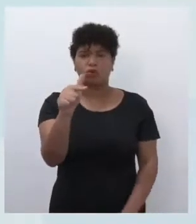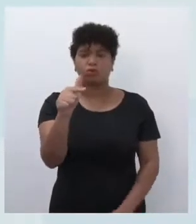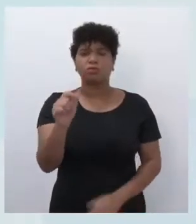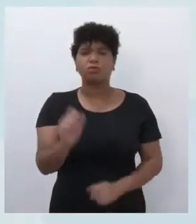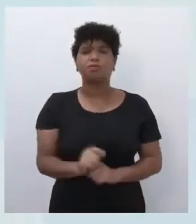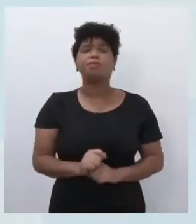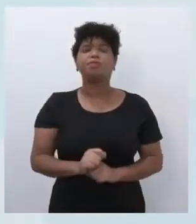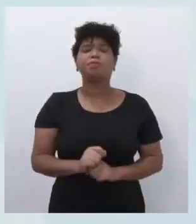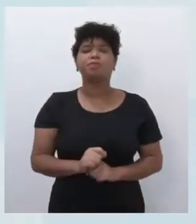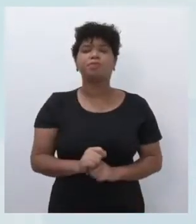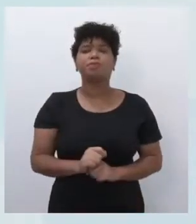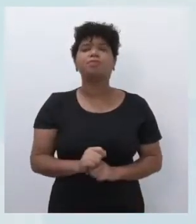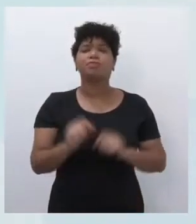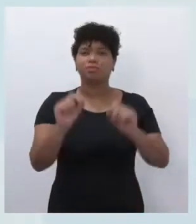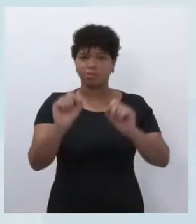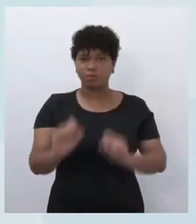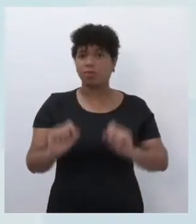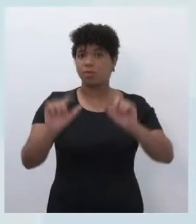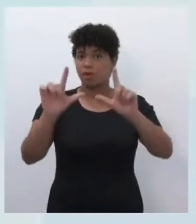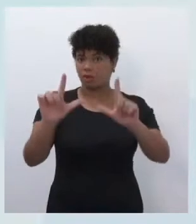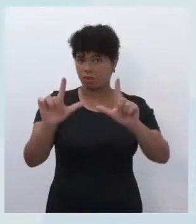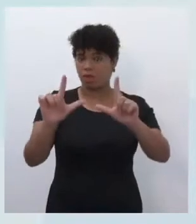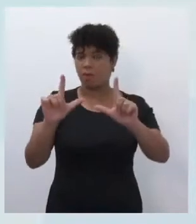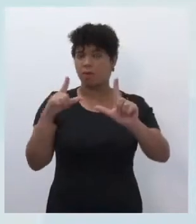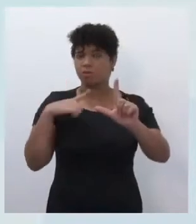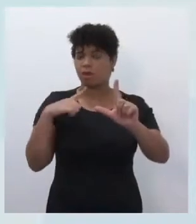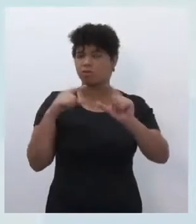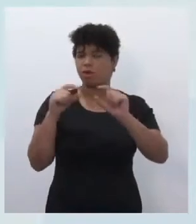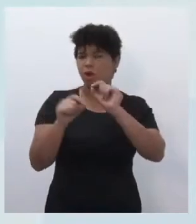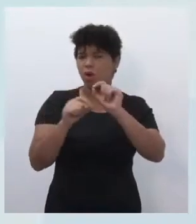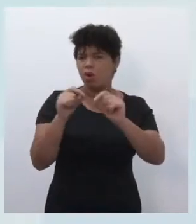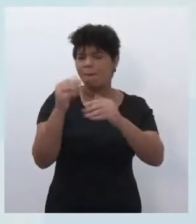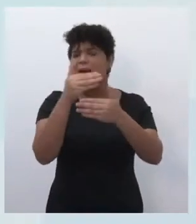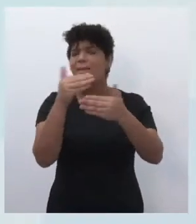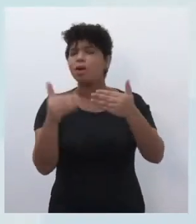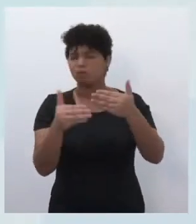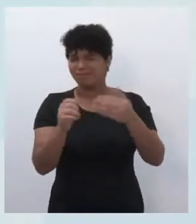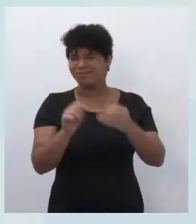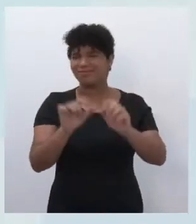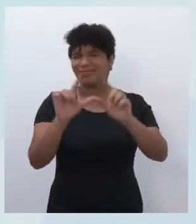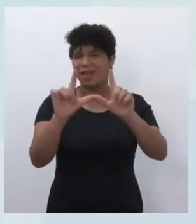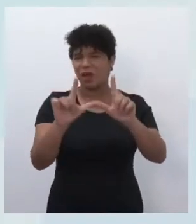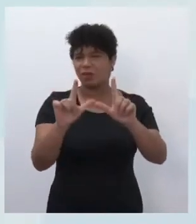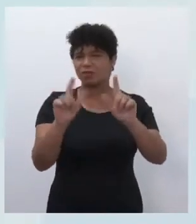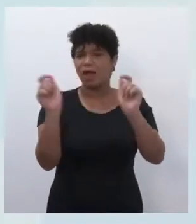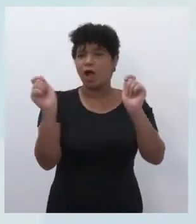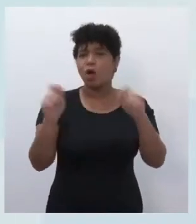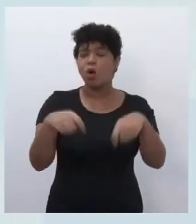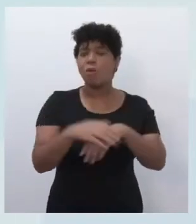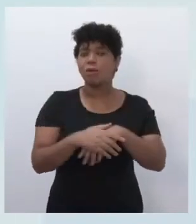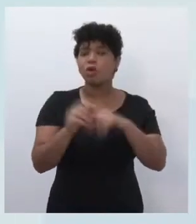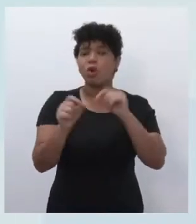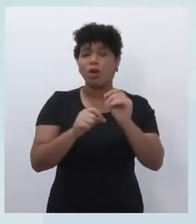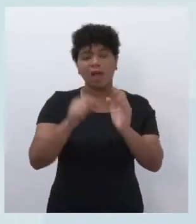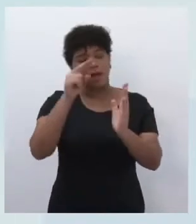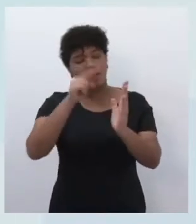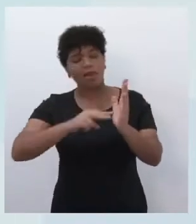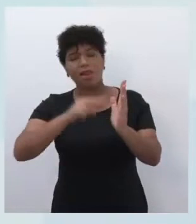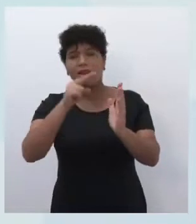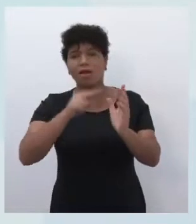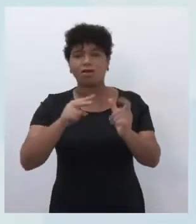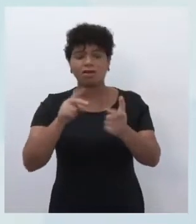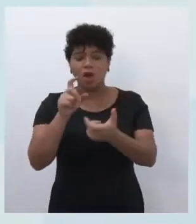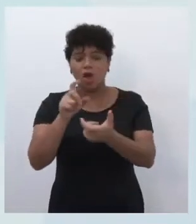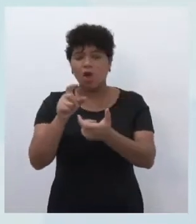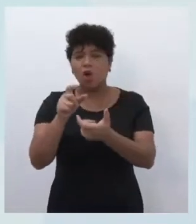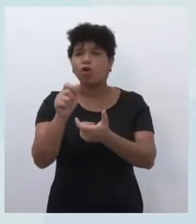Vale lembrar que ao falar de letramento também, estamos nos referindo ao uso competente da leitura e da escrita no contexto